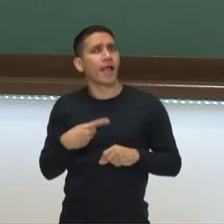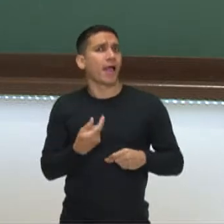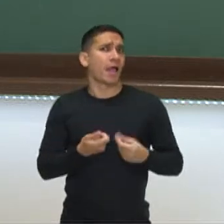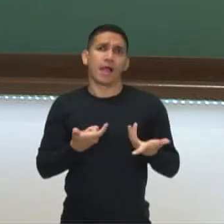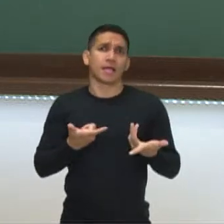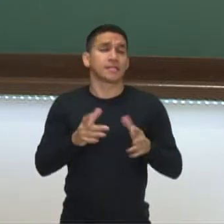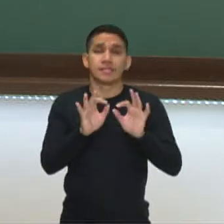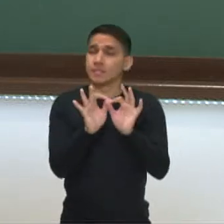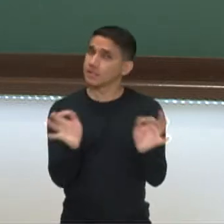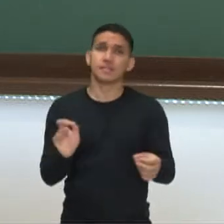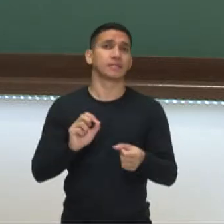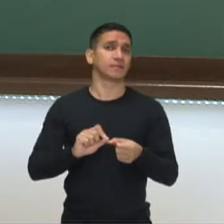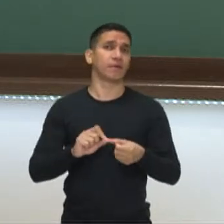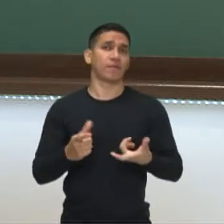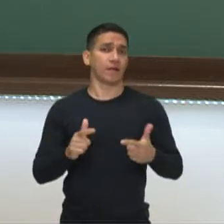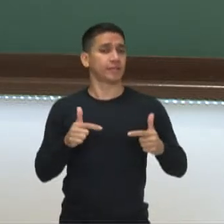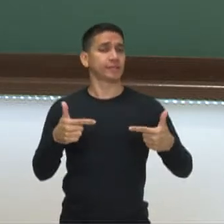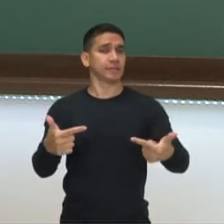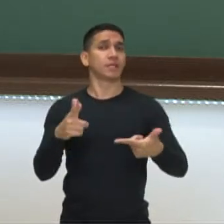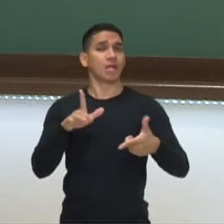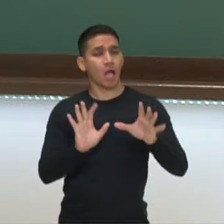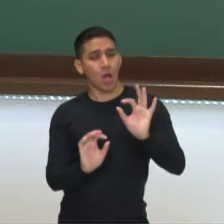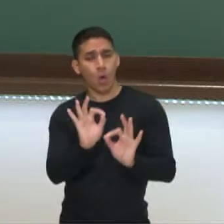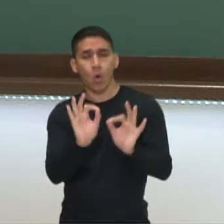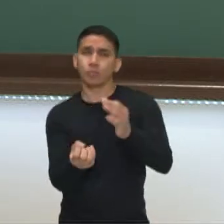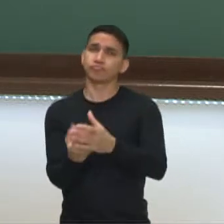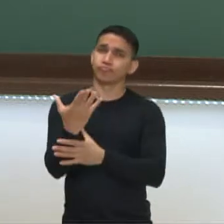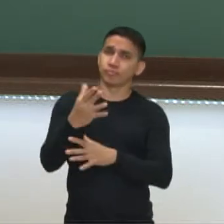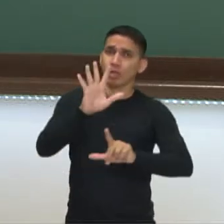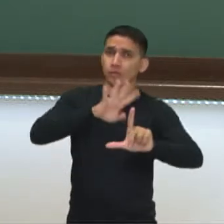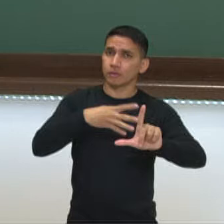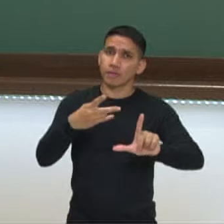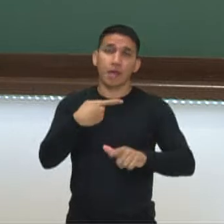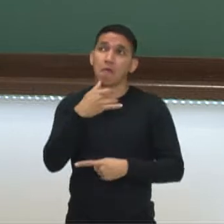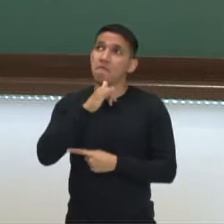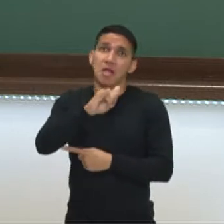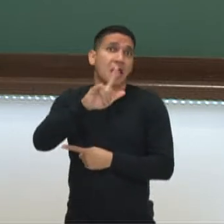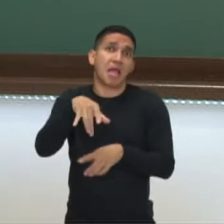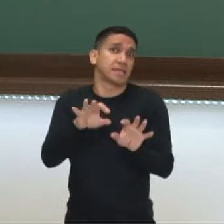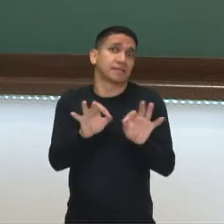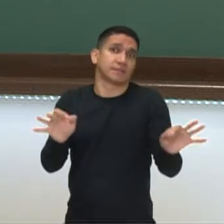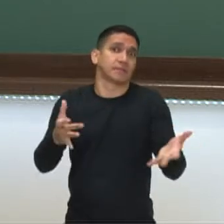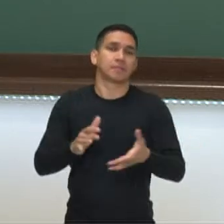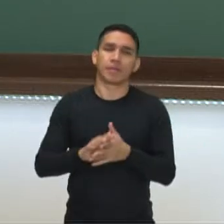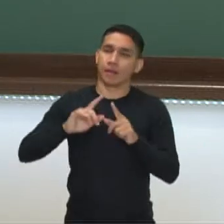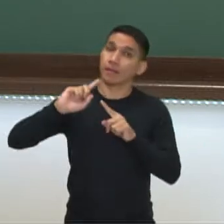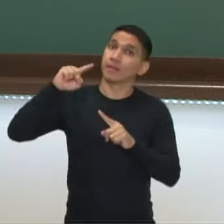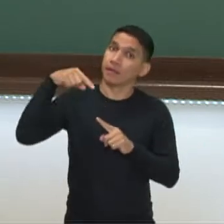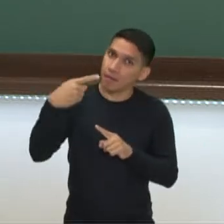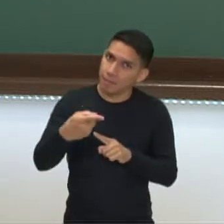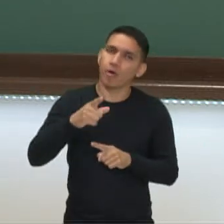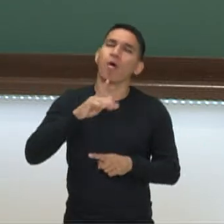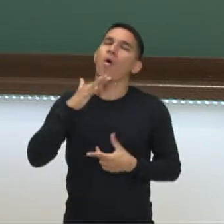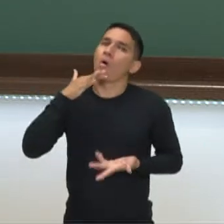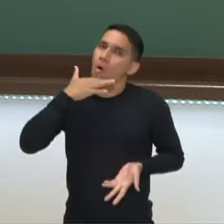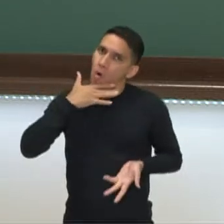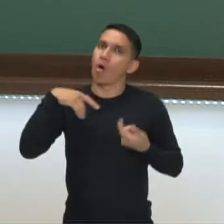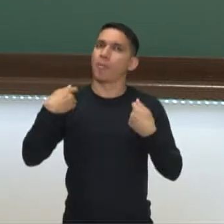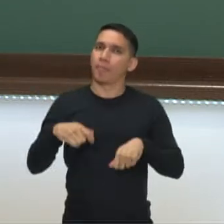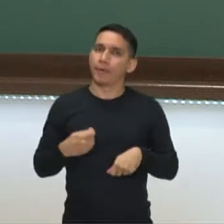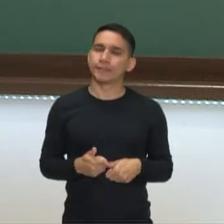tarefa simples, Montar esse cronograma de estudo, diria para você que é o mais simples. Depois, é claro,